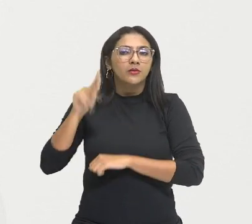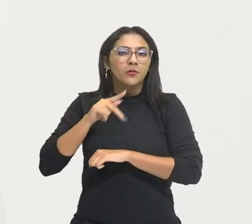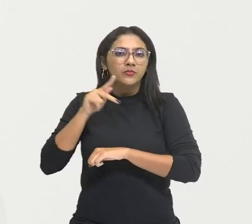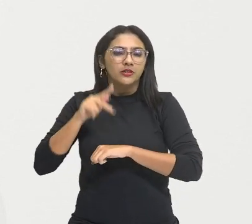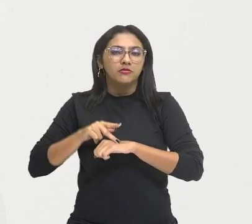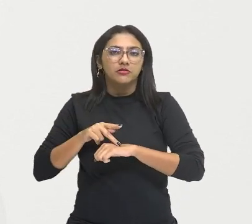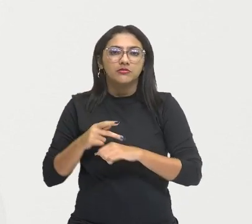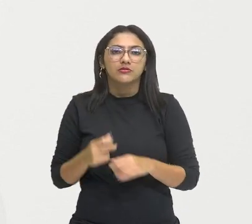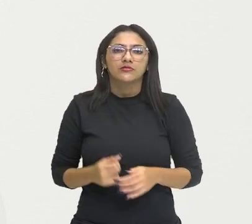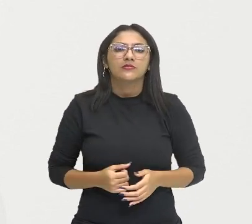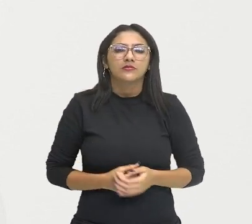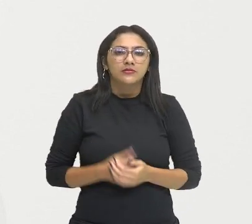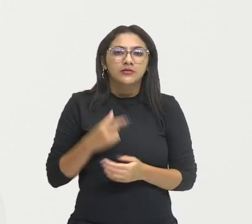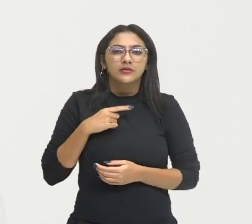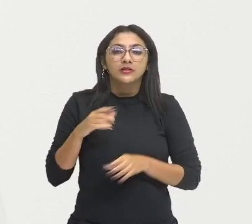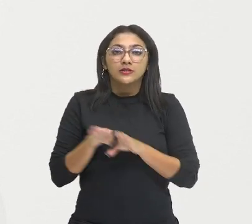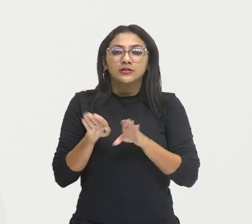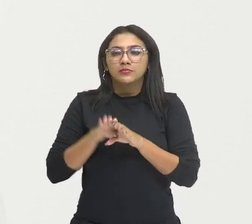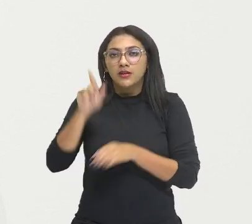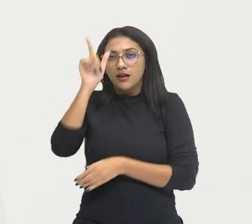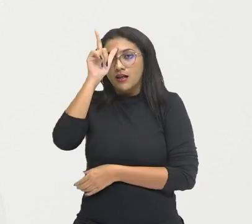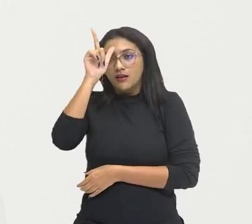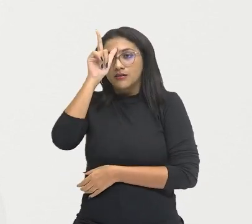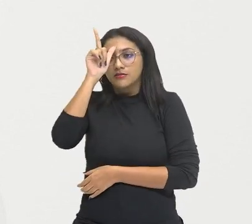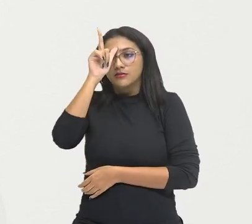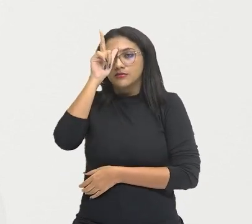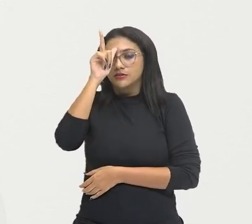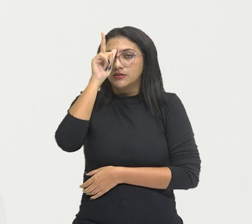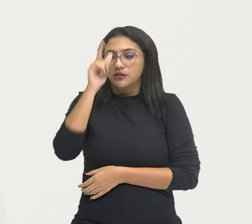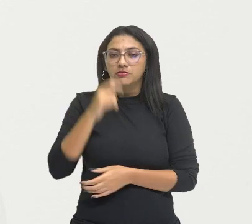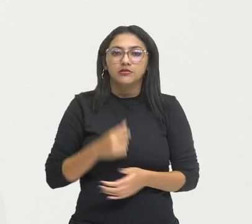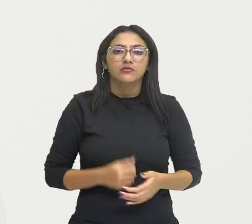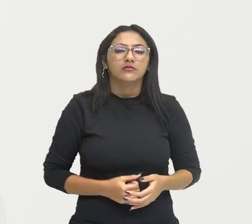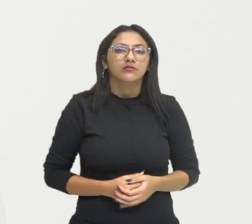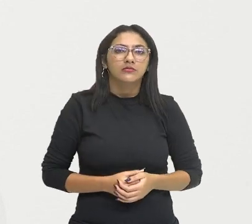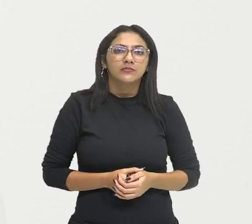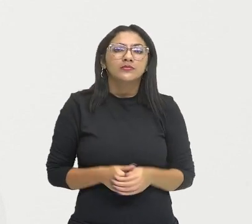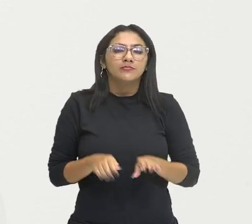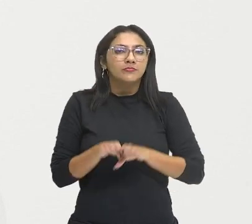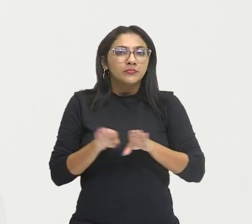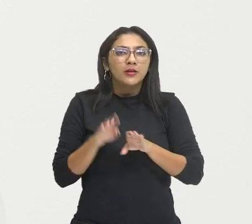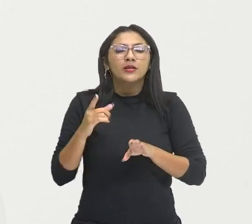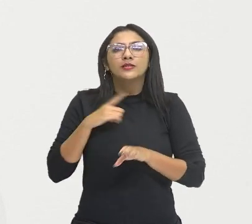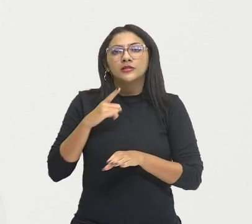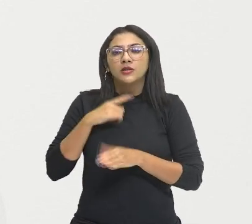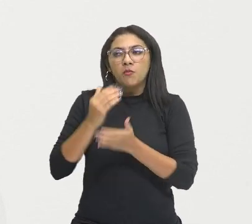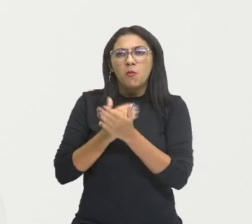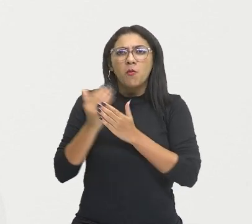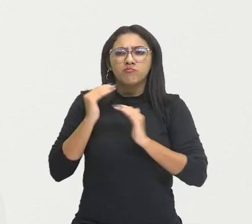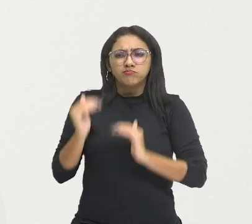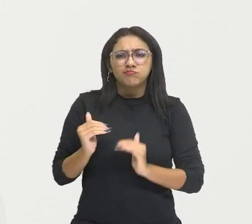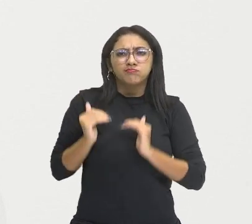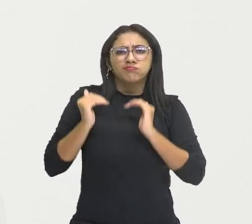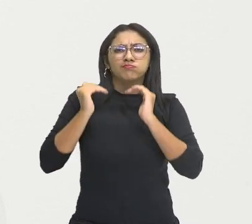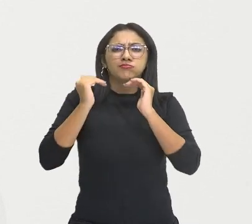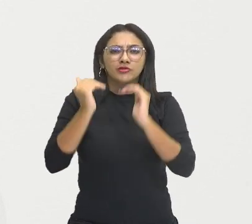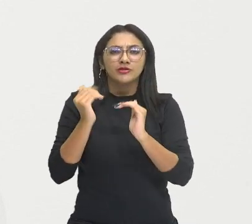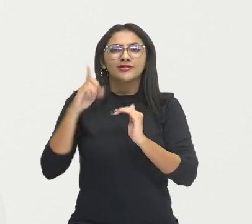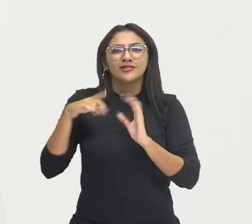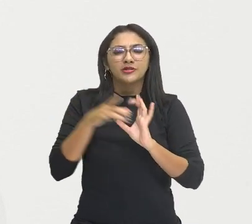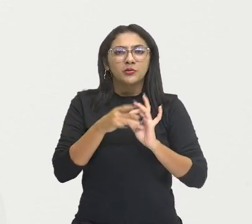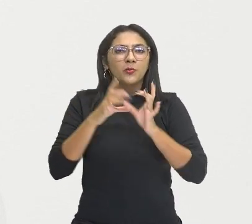continente europeu, e a Alemanha, que será que se tornou uma grande potência ali nesse